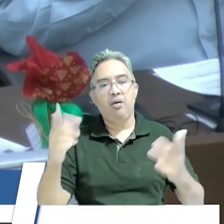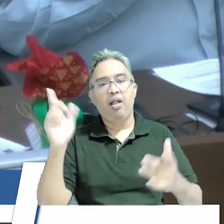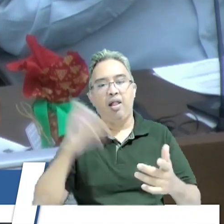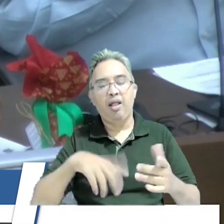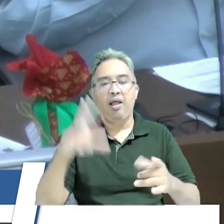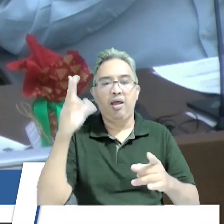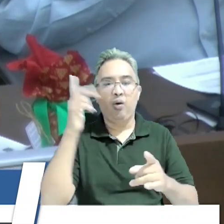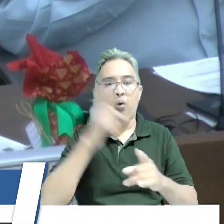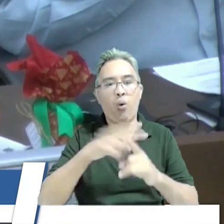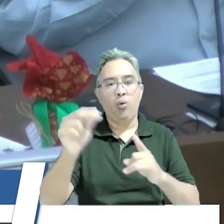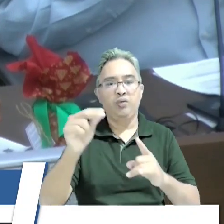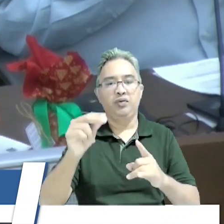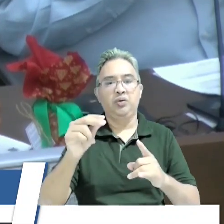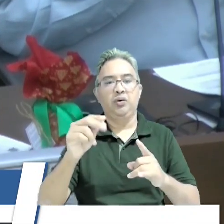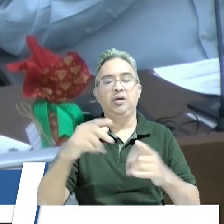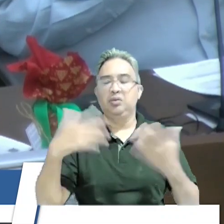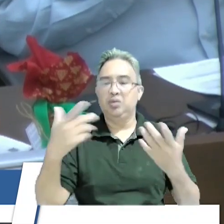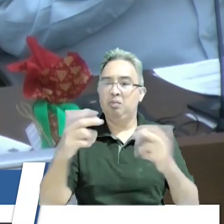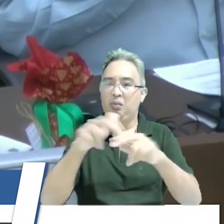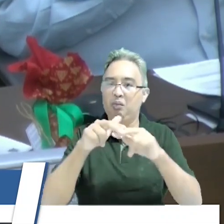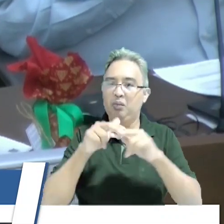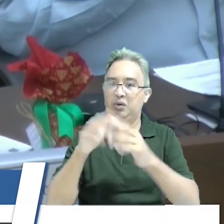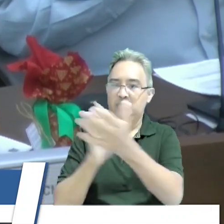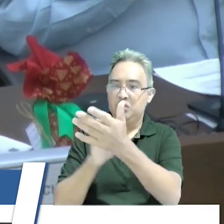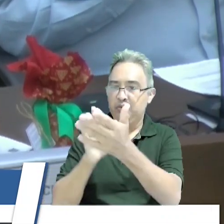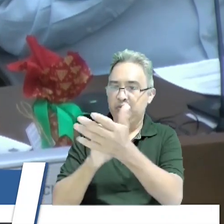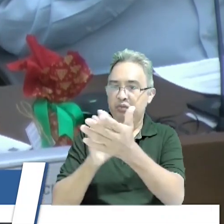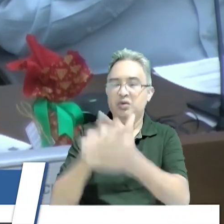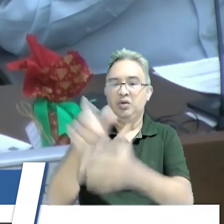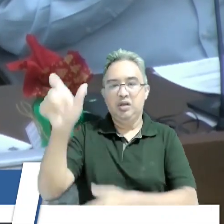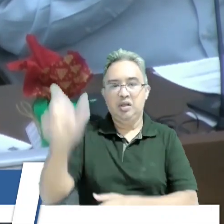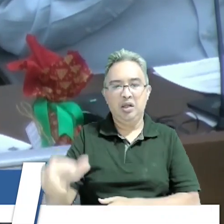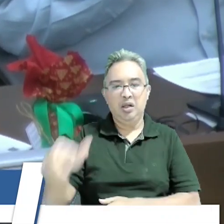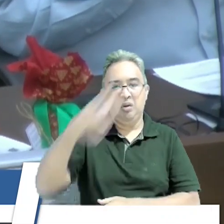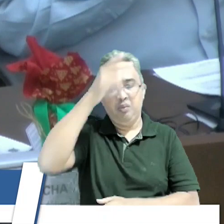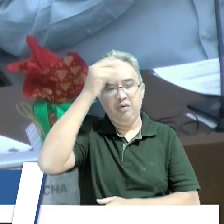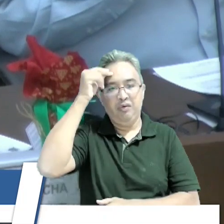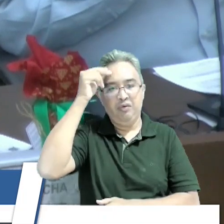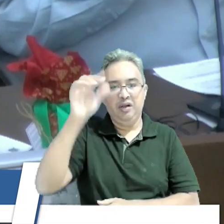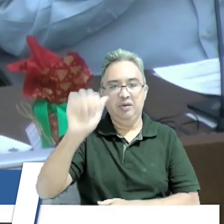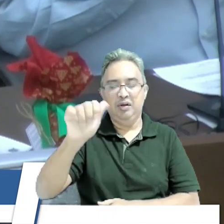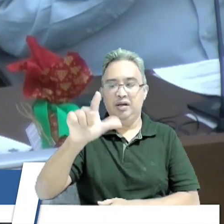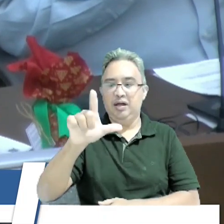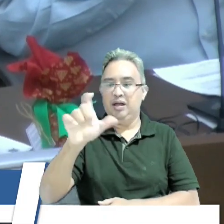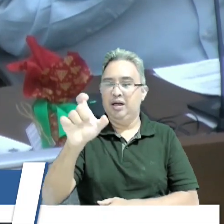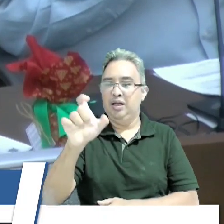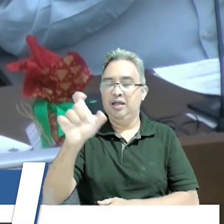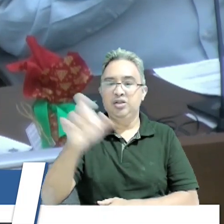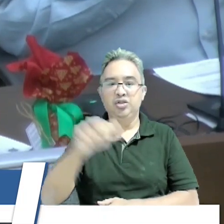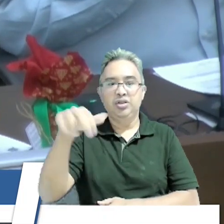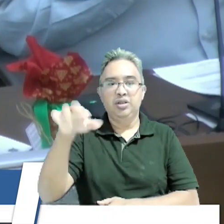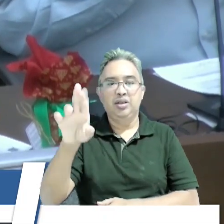meus parabéns ao prefeito Alexandre. Nesse projeto também está inserido